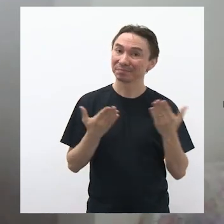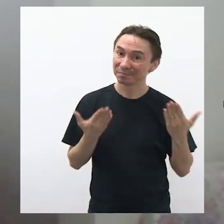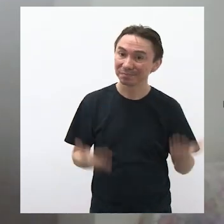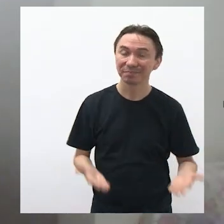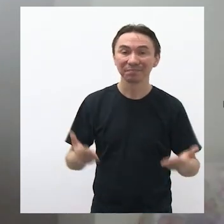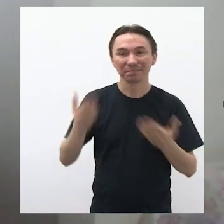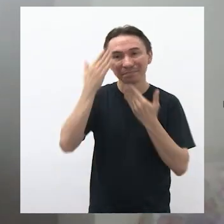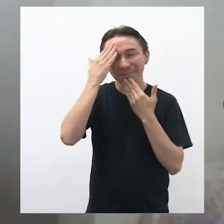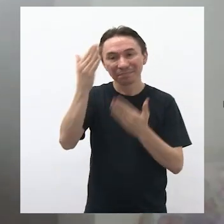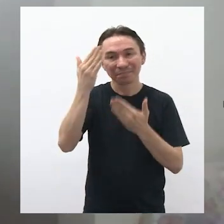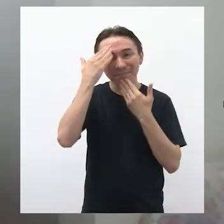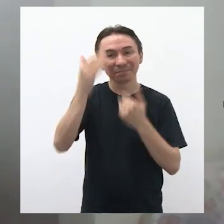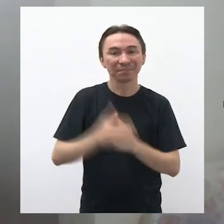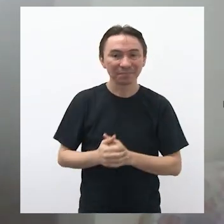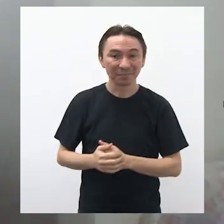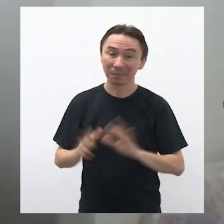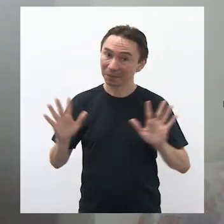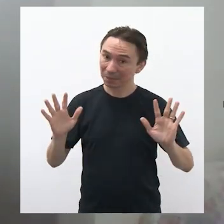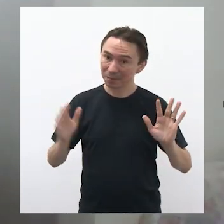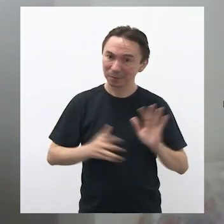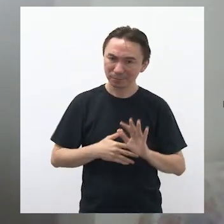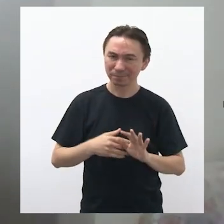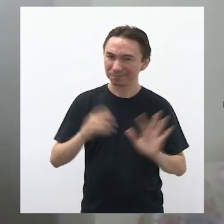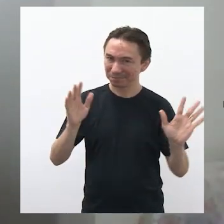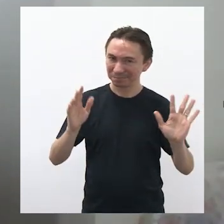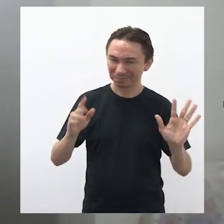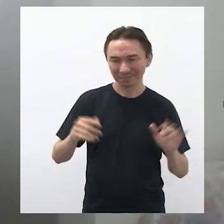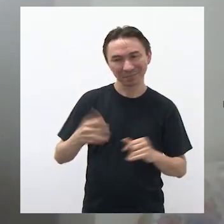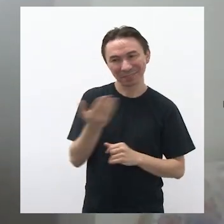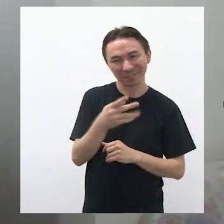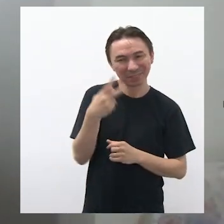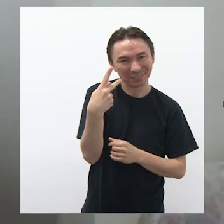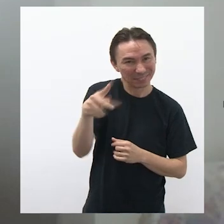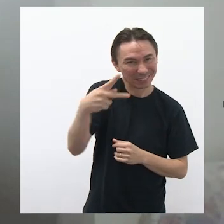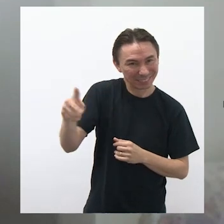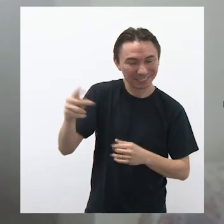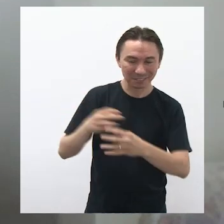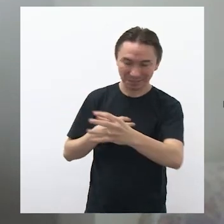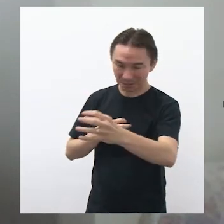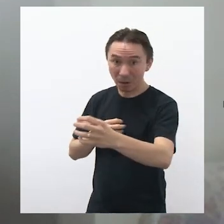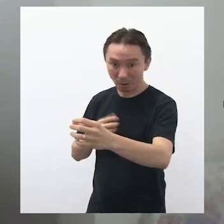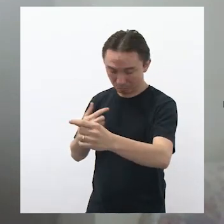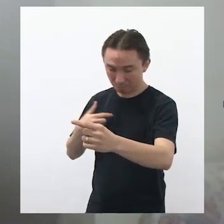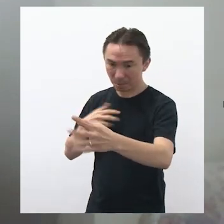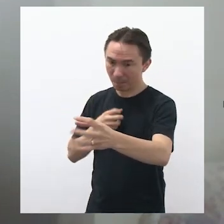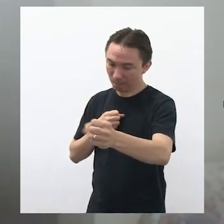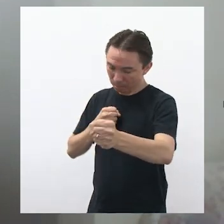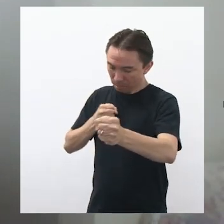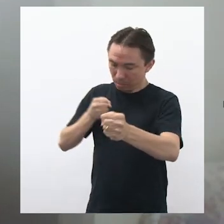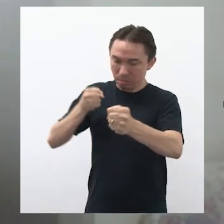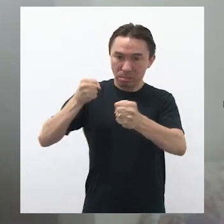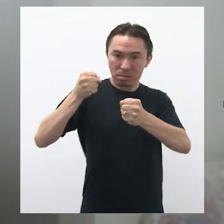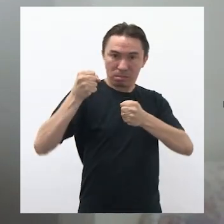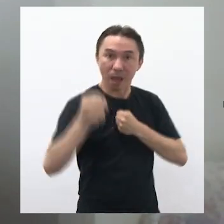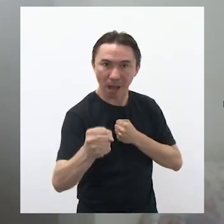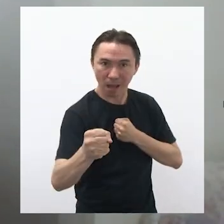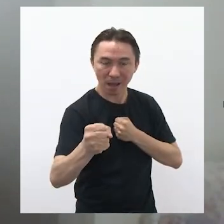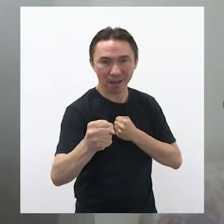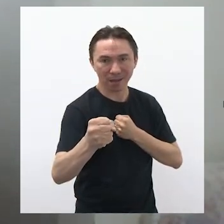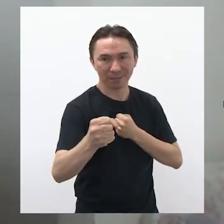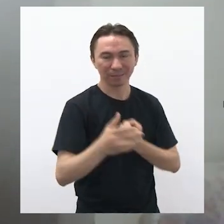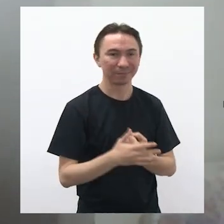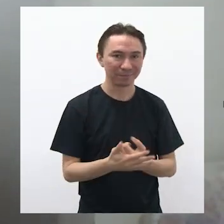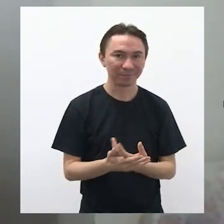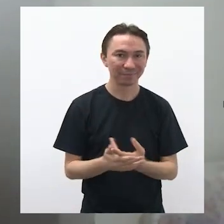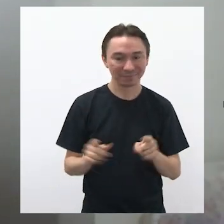imagino, eu fico assim, eu me coloco muito no lugar, é claro, de cada um de nós, né, nesse processo. Da